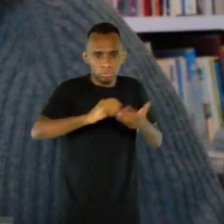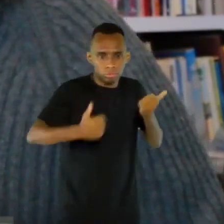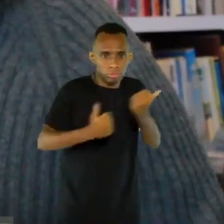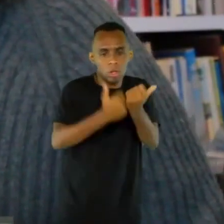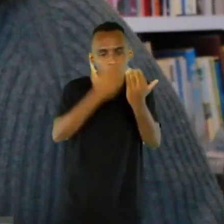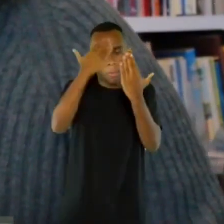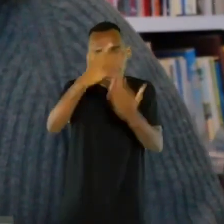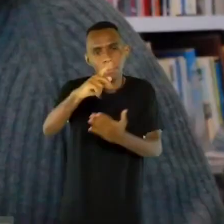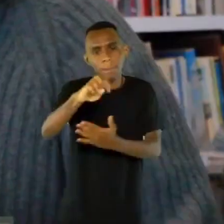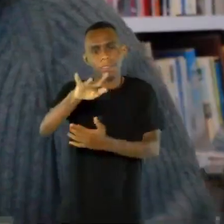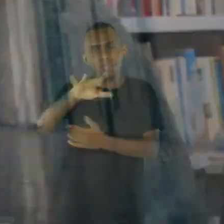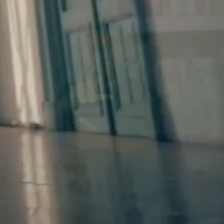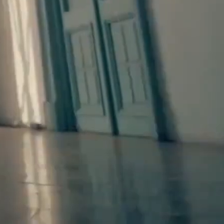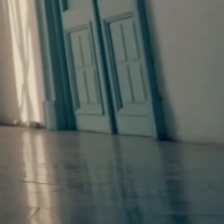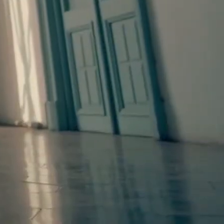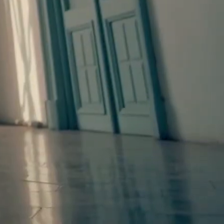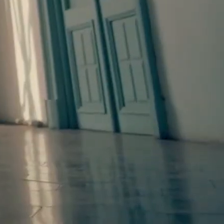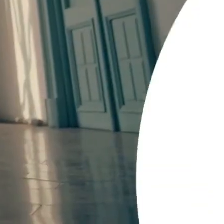obrigado.